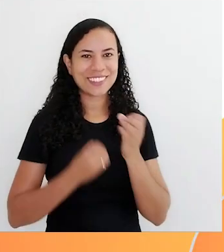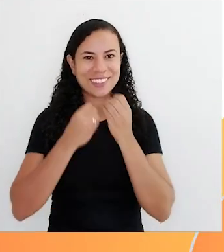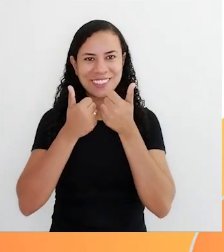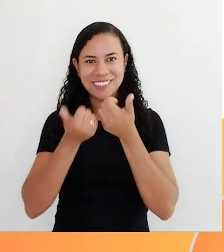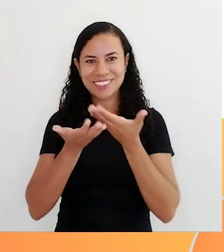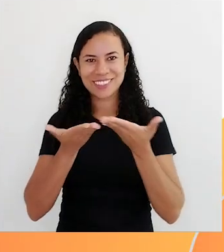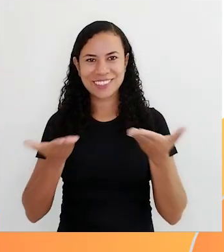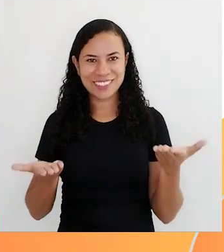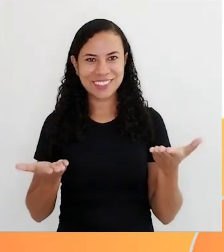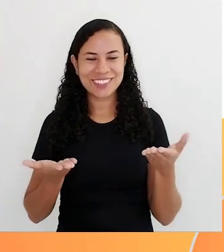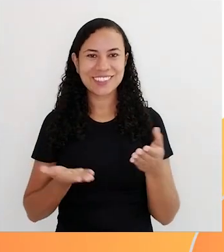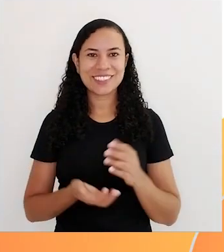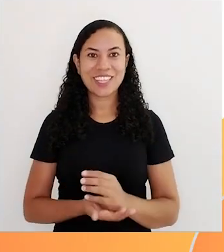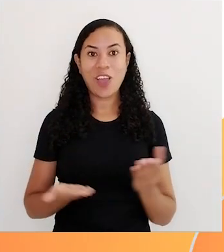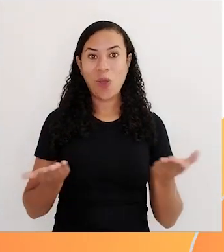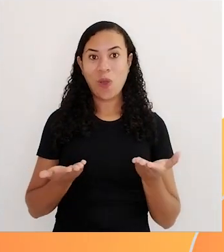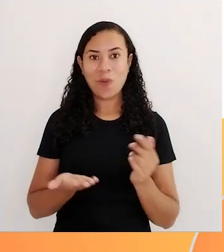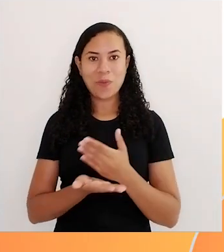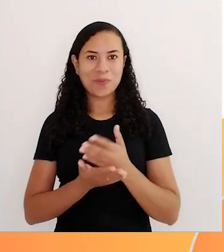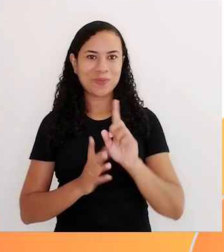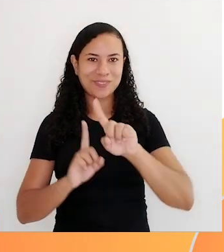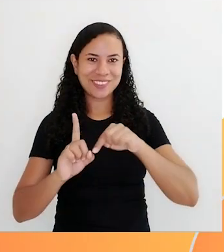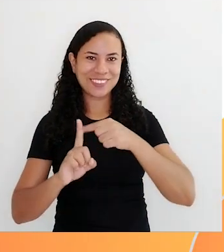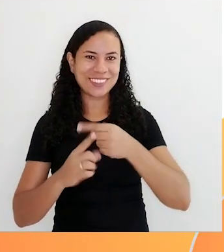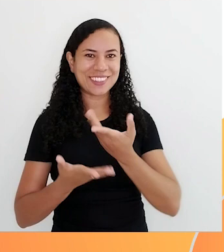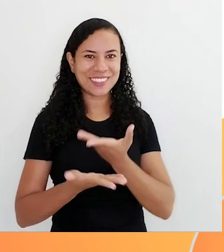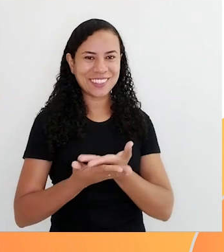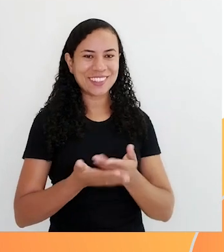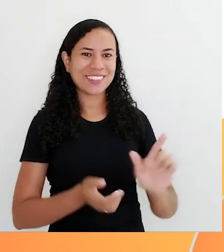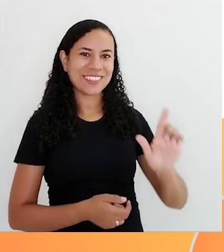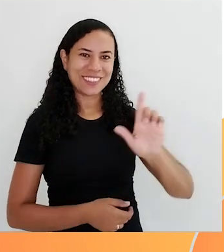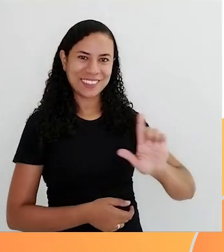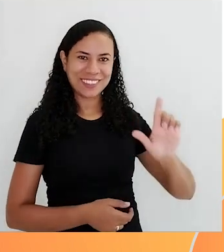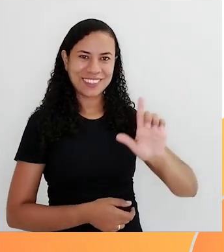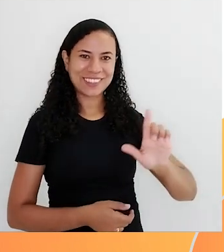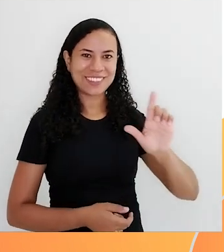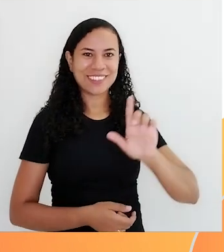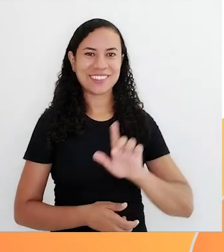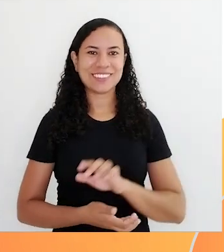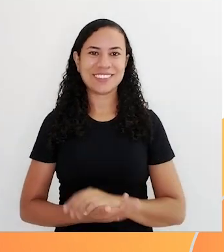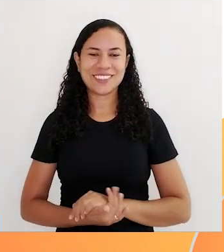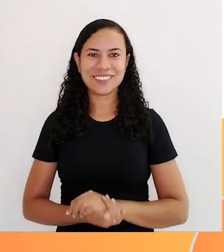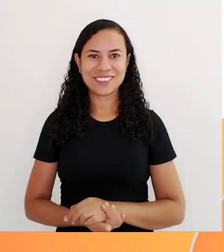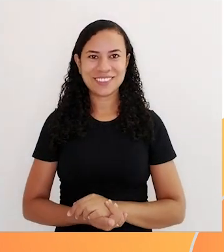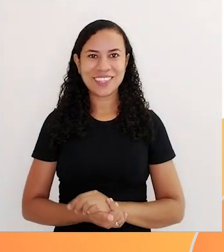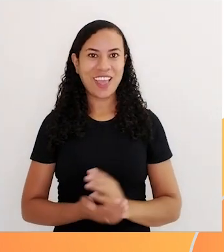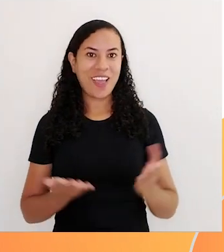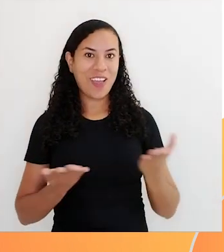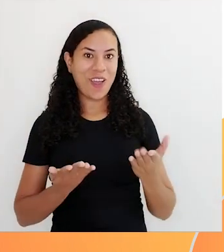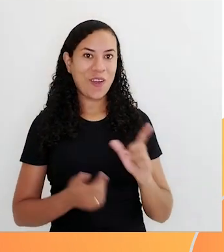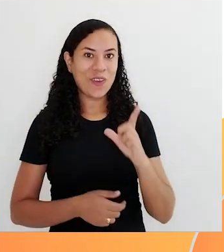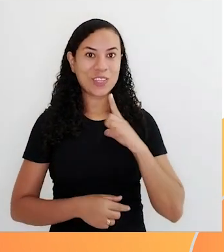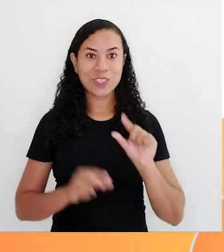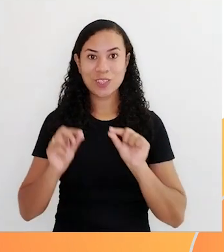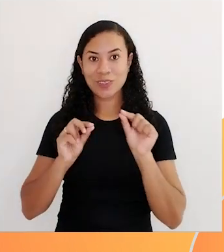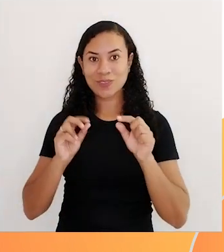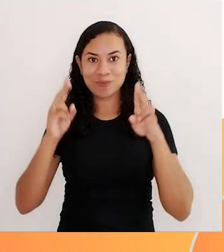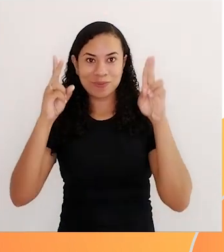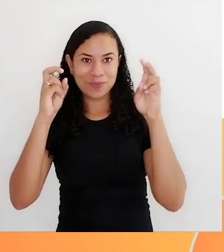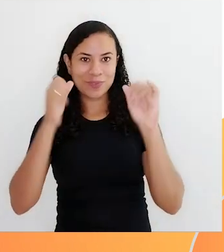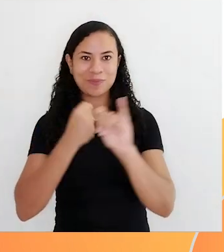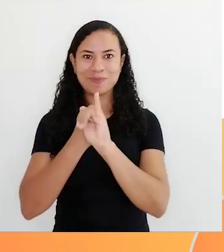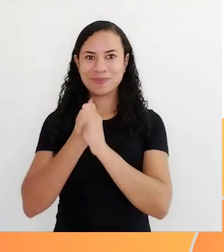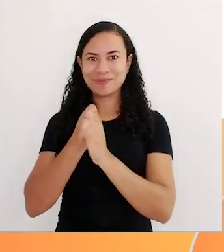Olá, tudo bem com vocês? Vamos para mais uma aula de literatura. E dessa vez nós temos